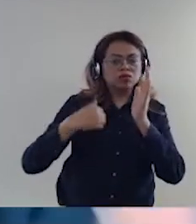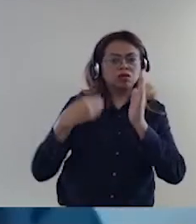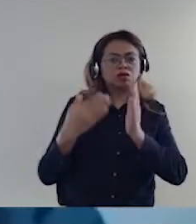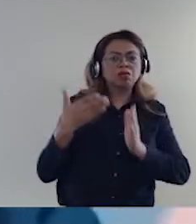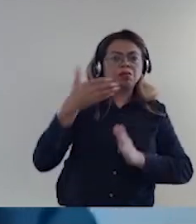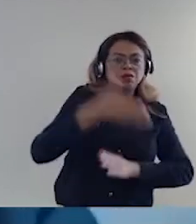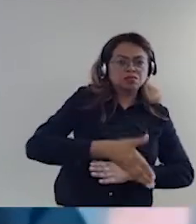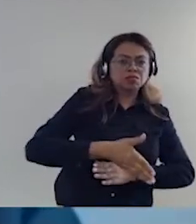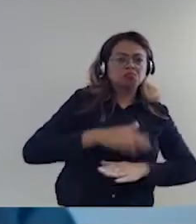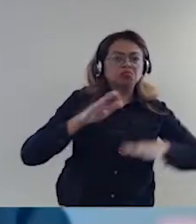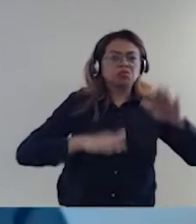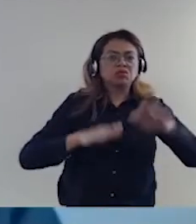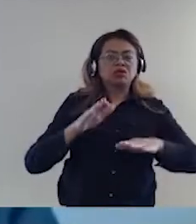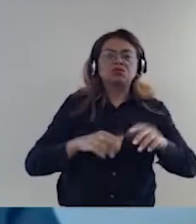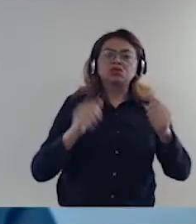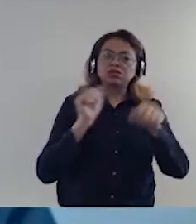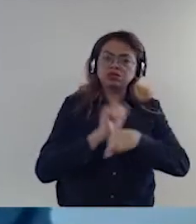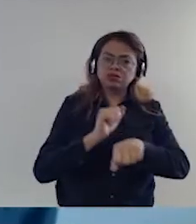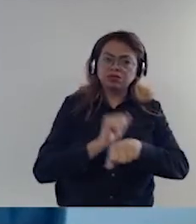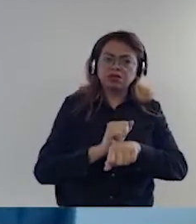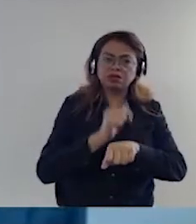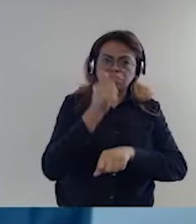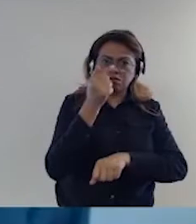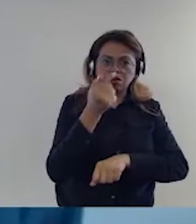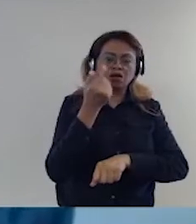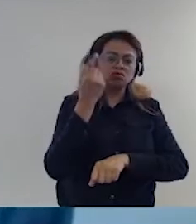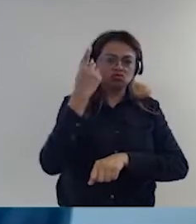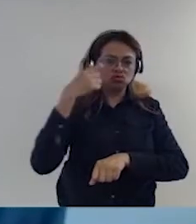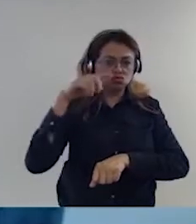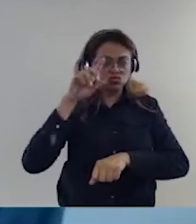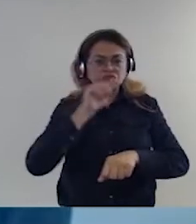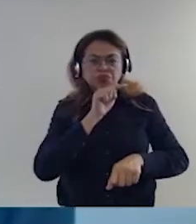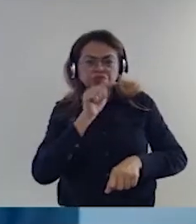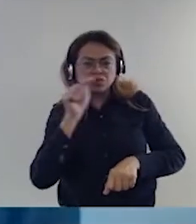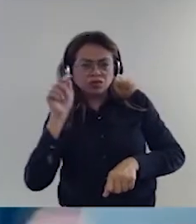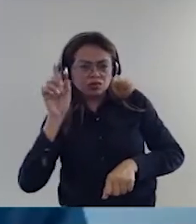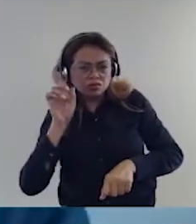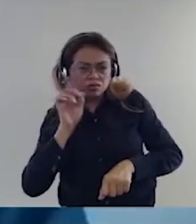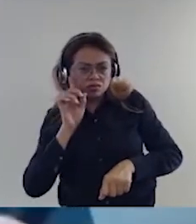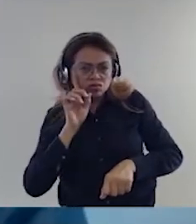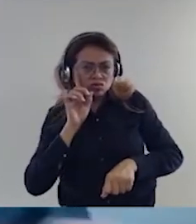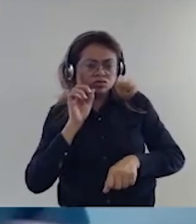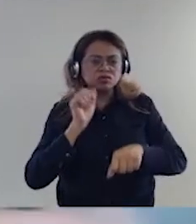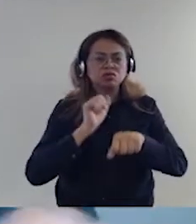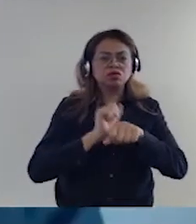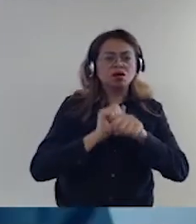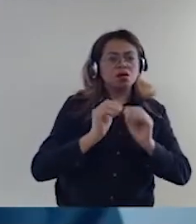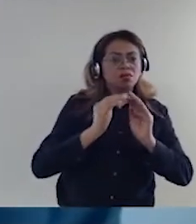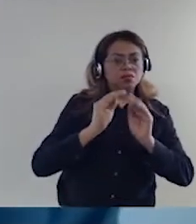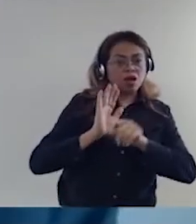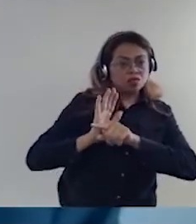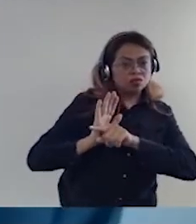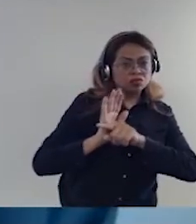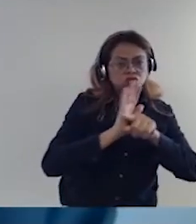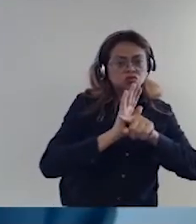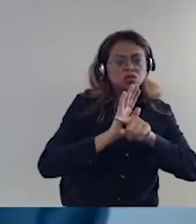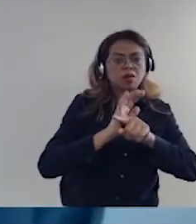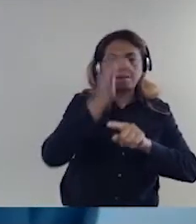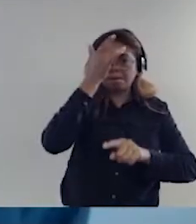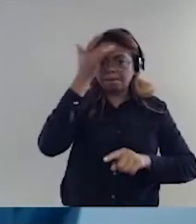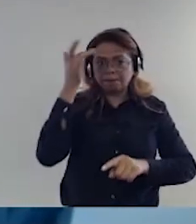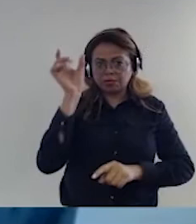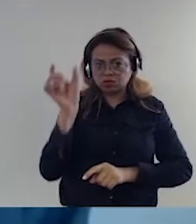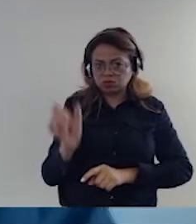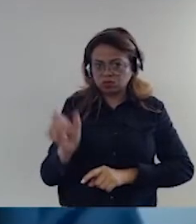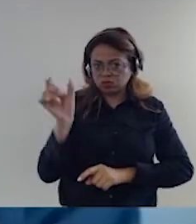de arrependimento dos 7 dias em favor do consumidor, essa lei não diminui os direitos do